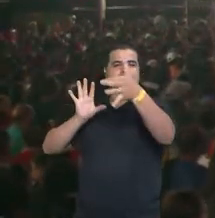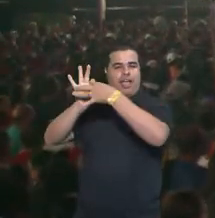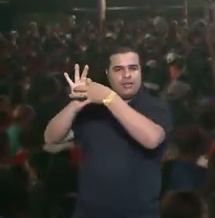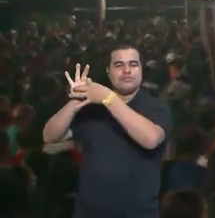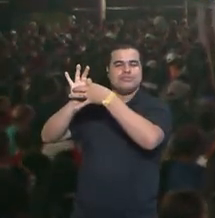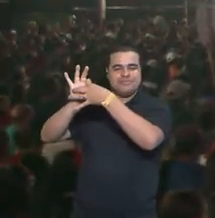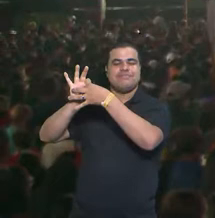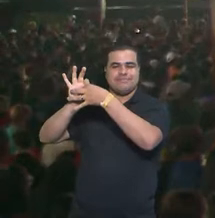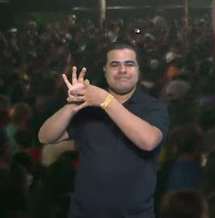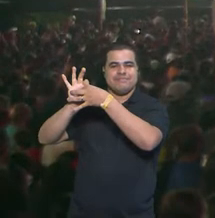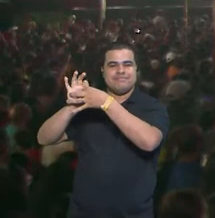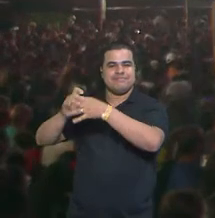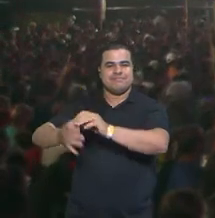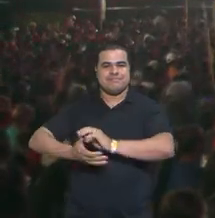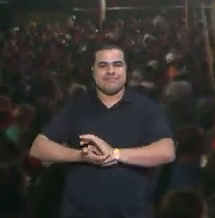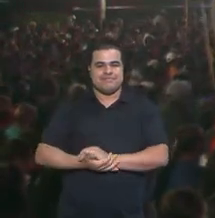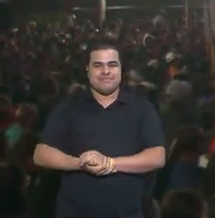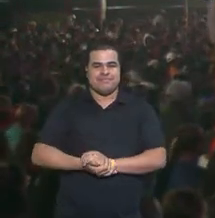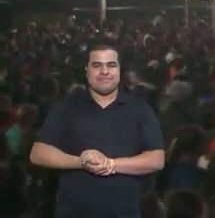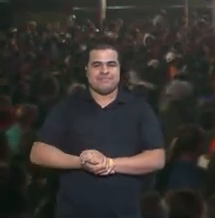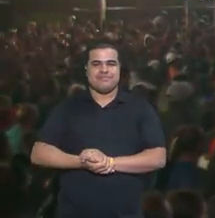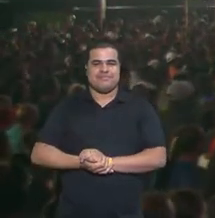que é ligado na terra